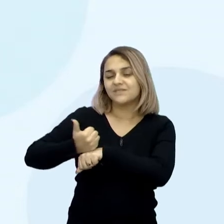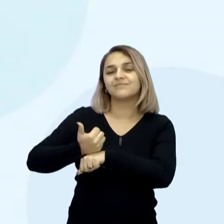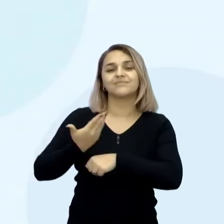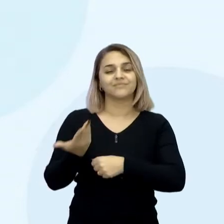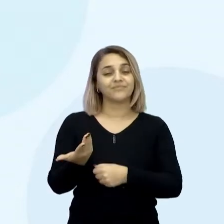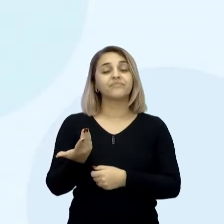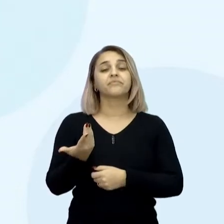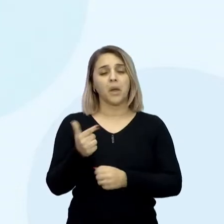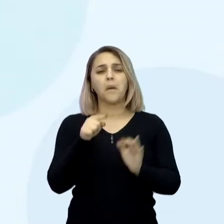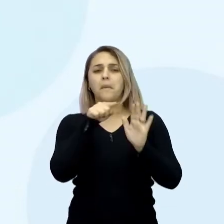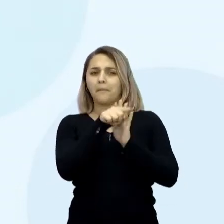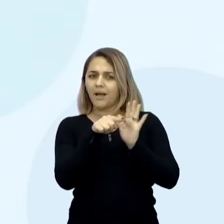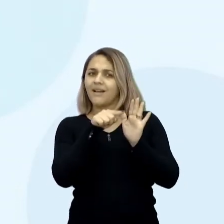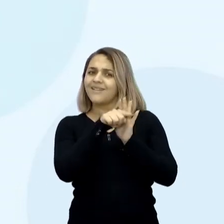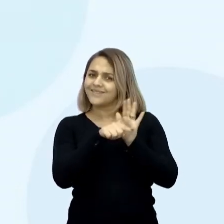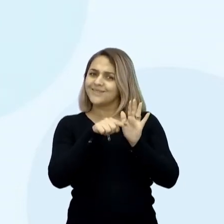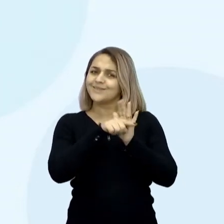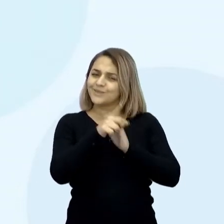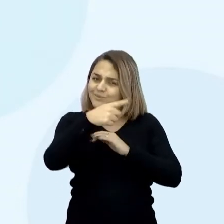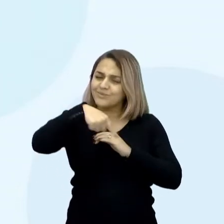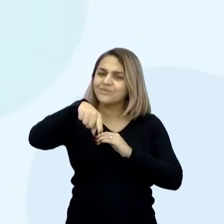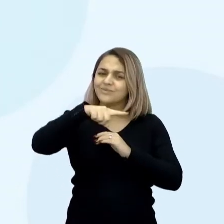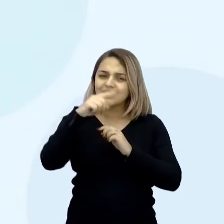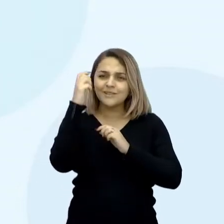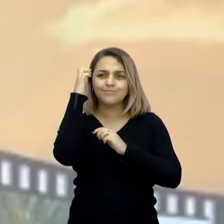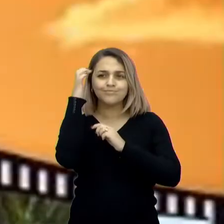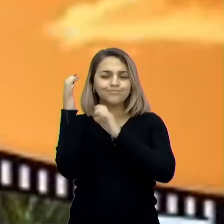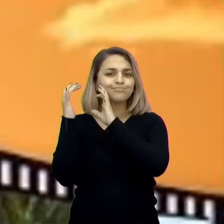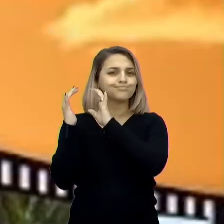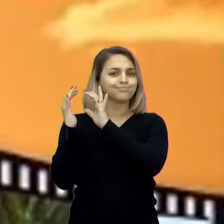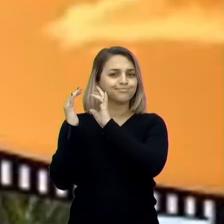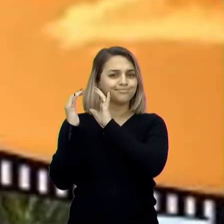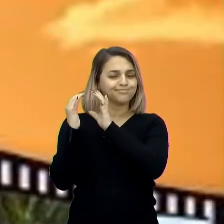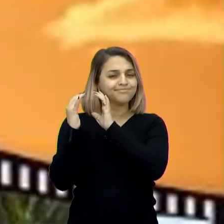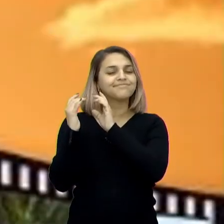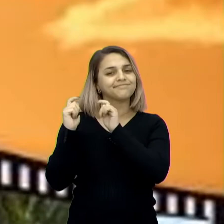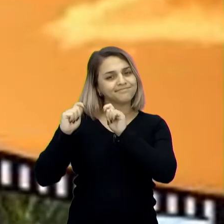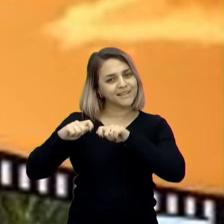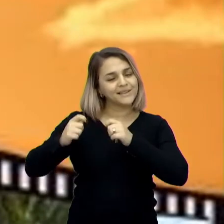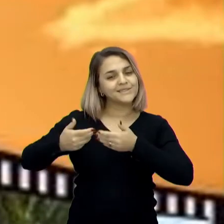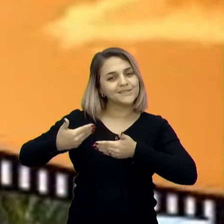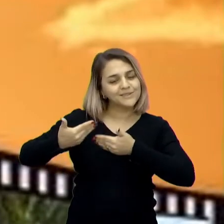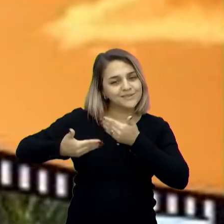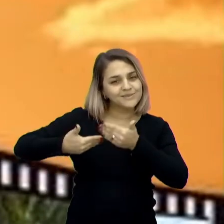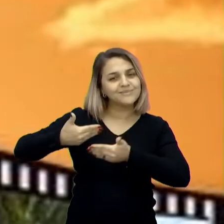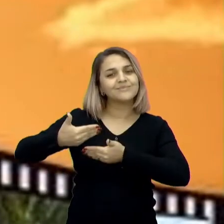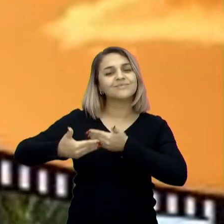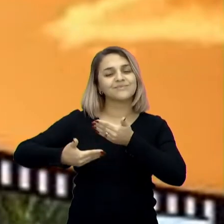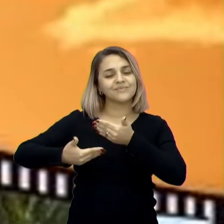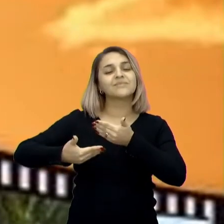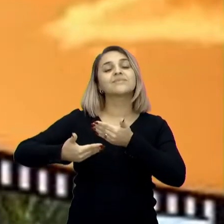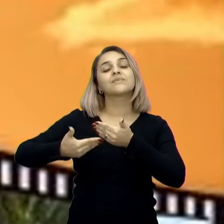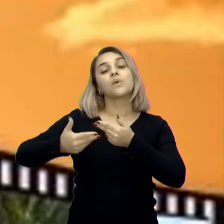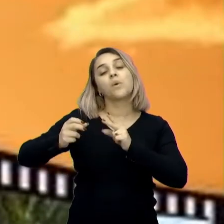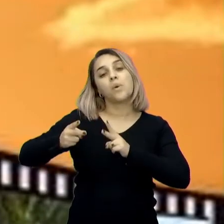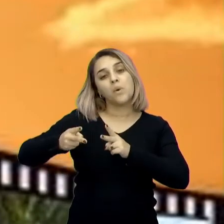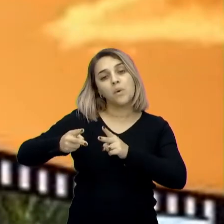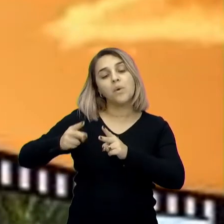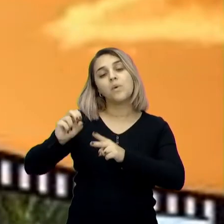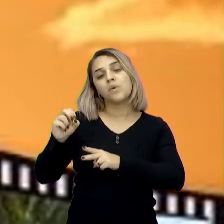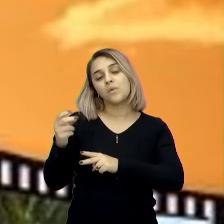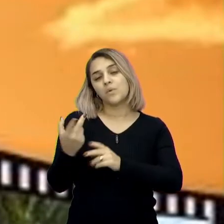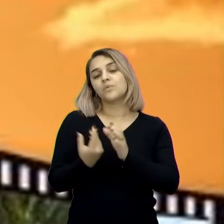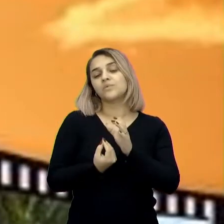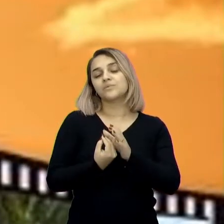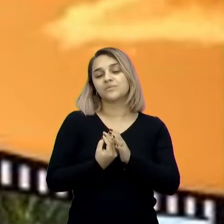perguntas norteadoras para que vocês comecem a desenvolver aí, ou deem continuidade ao vídeo, desenvolvendo o